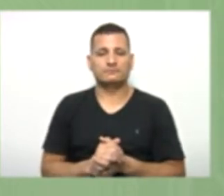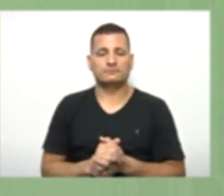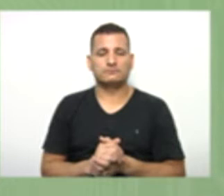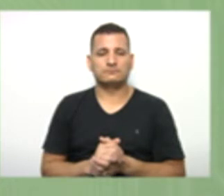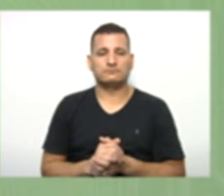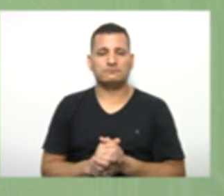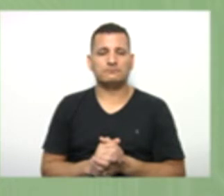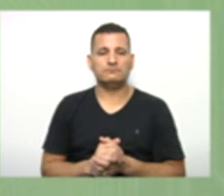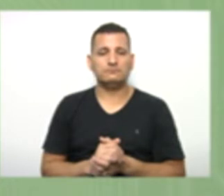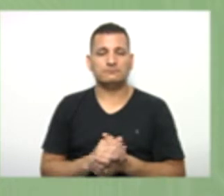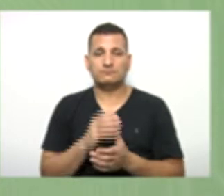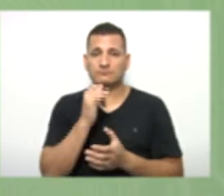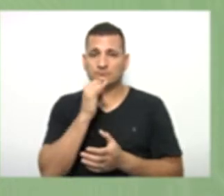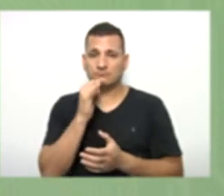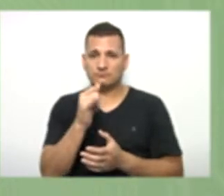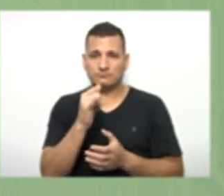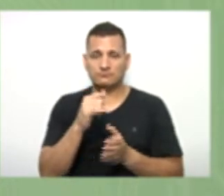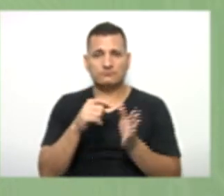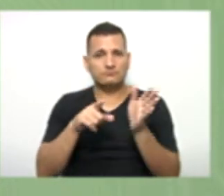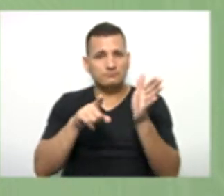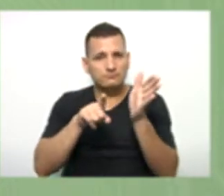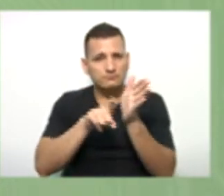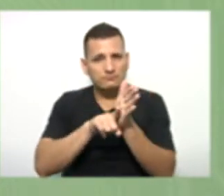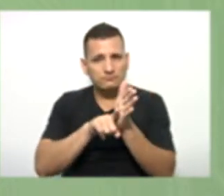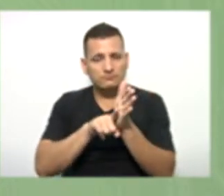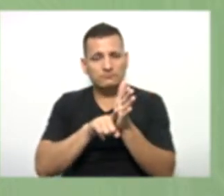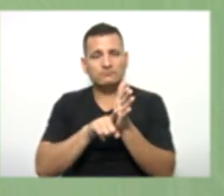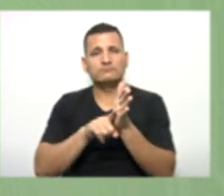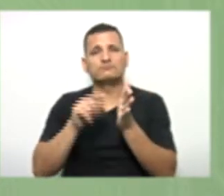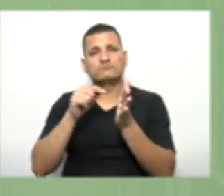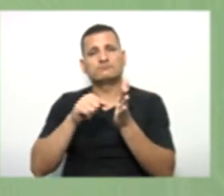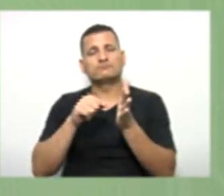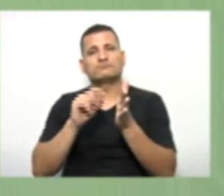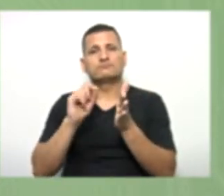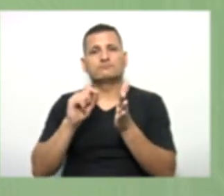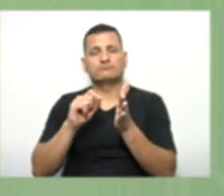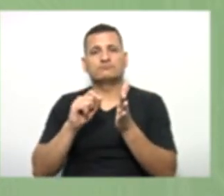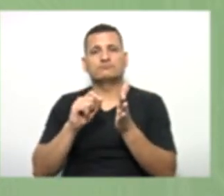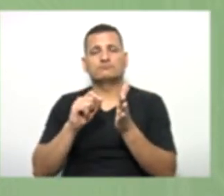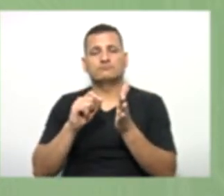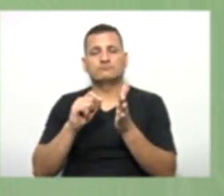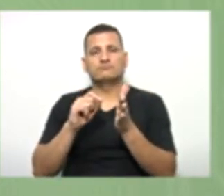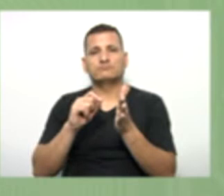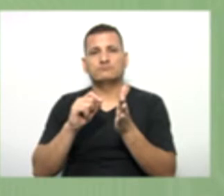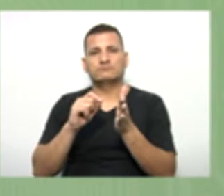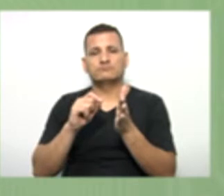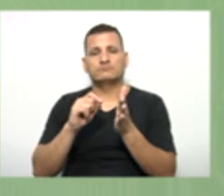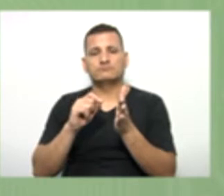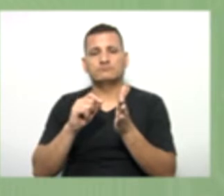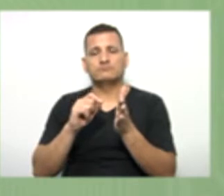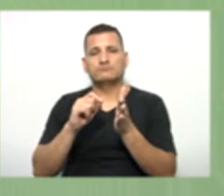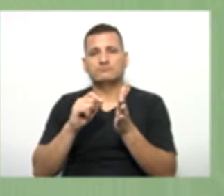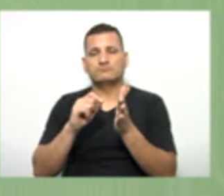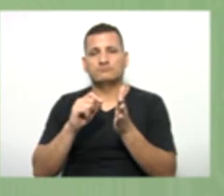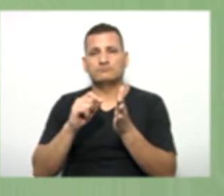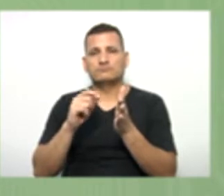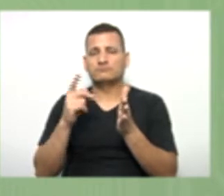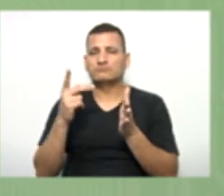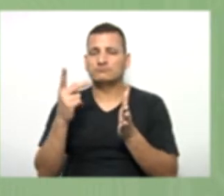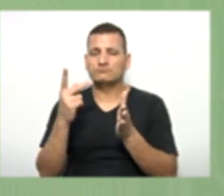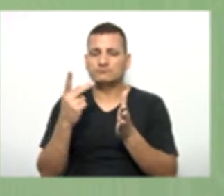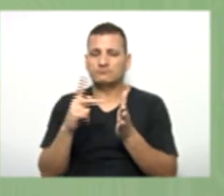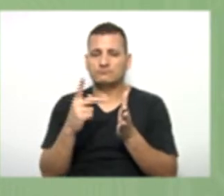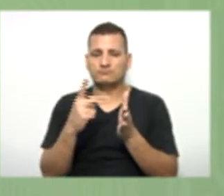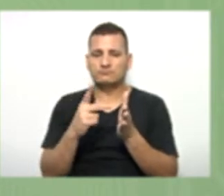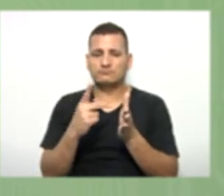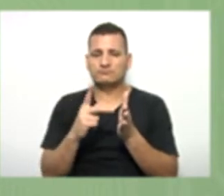quando negativo, deve ser levado à reserva legal e, se insuficiente, sua